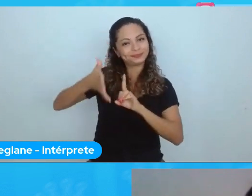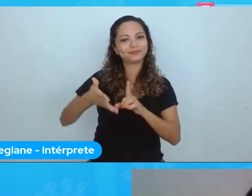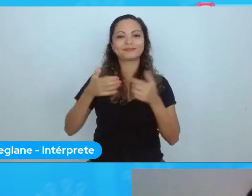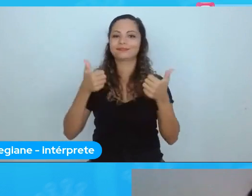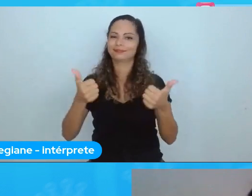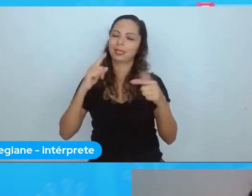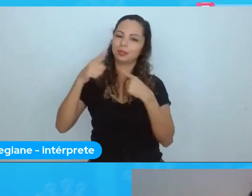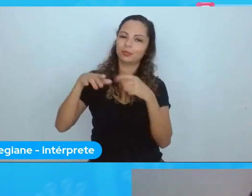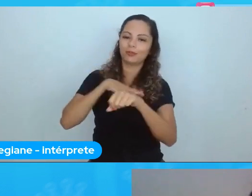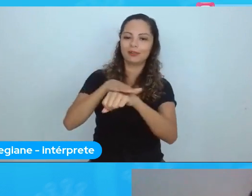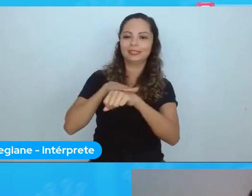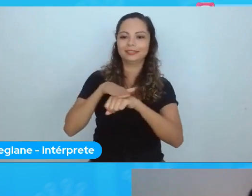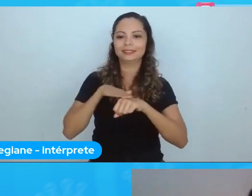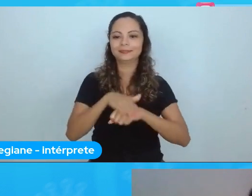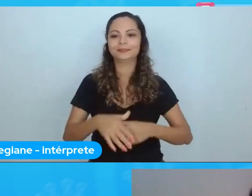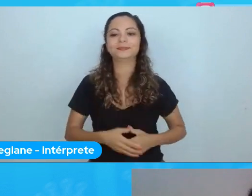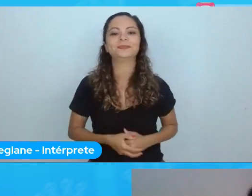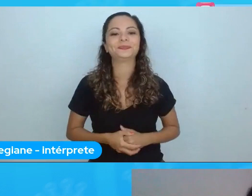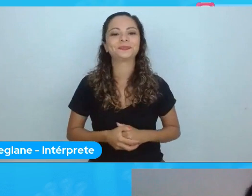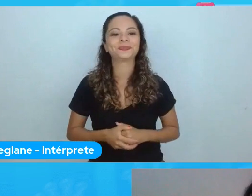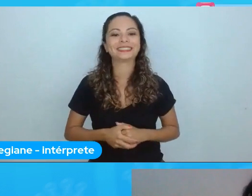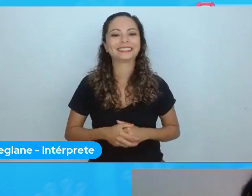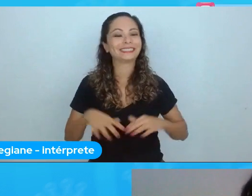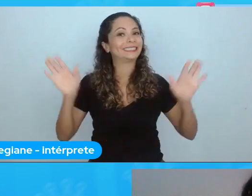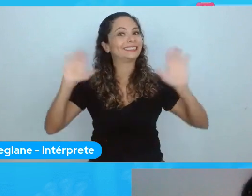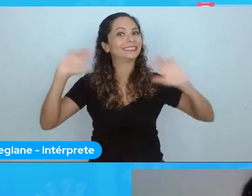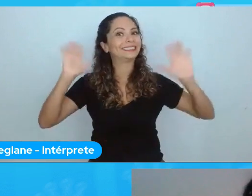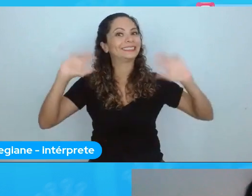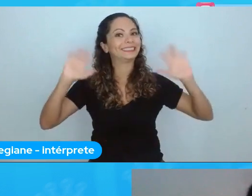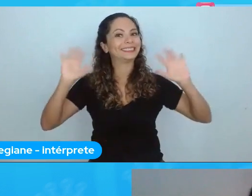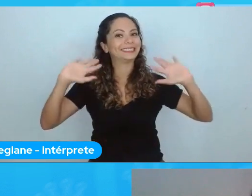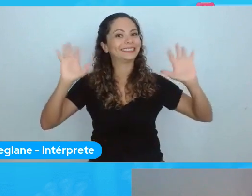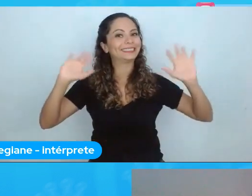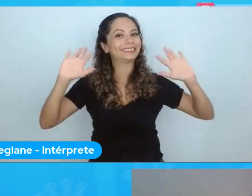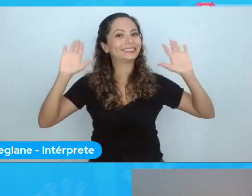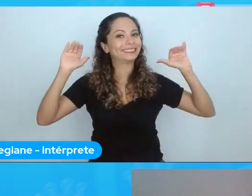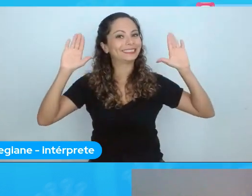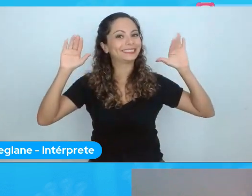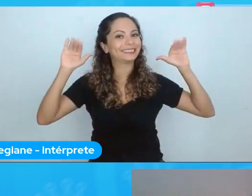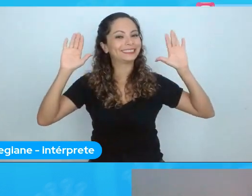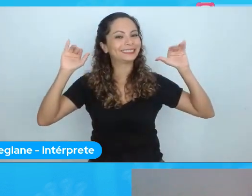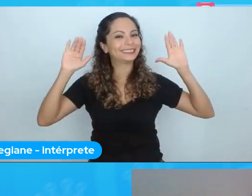é isso, a gente se fala. Tchau, tchau. Tchau.